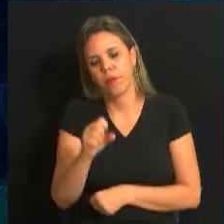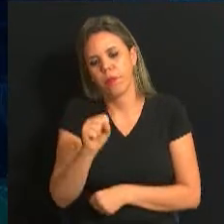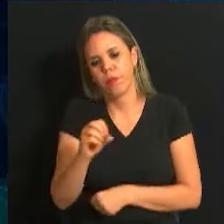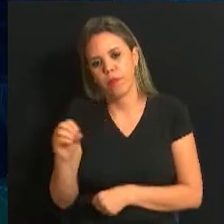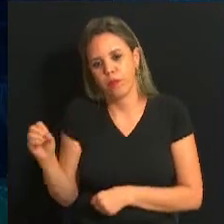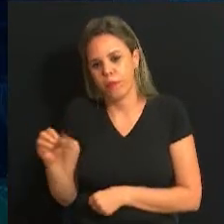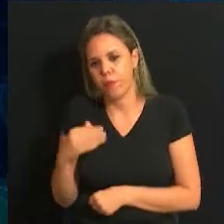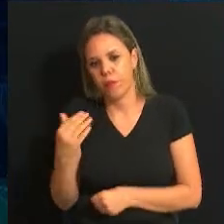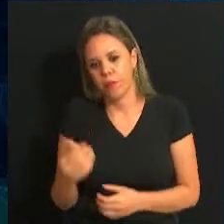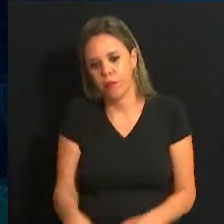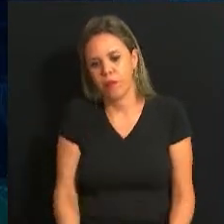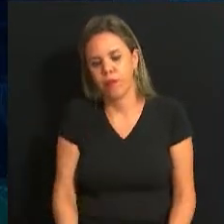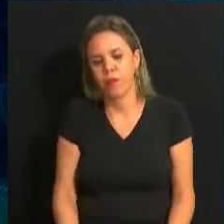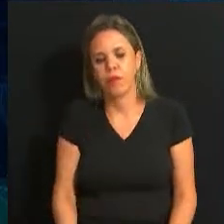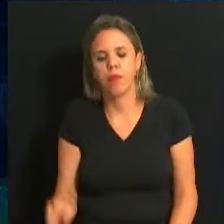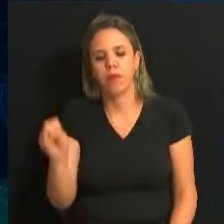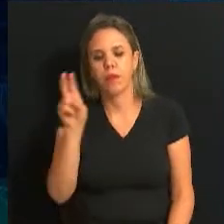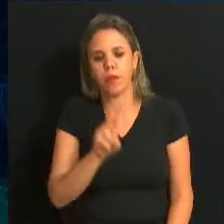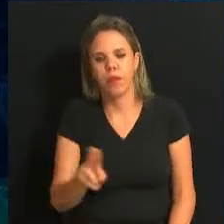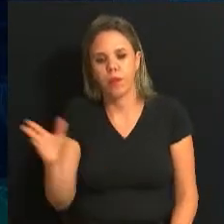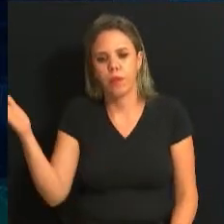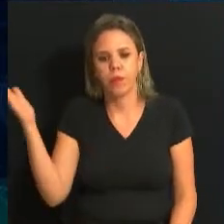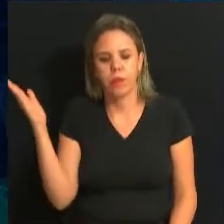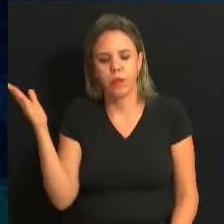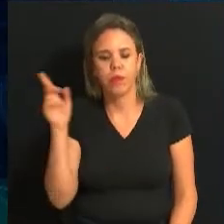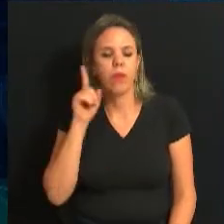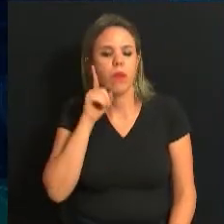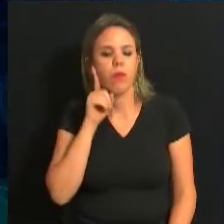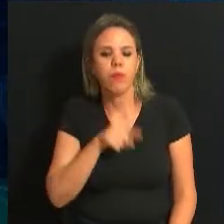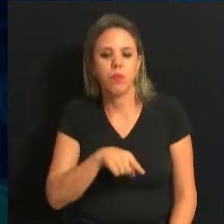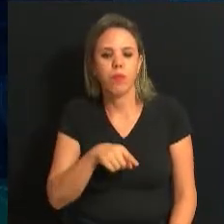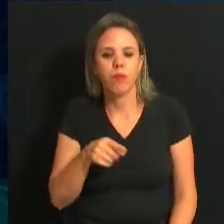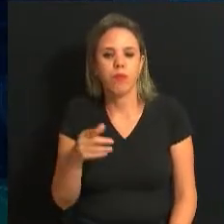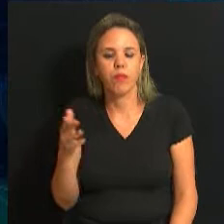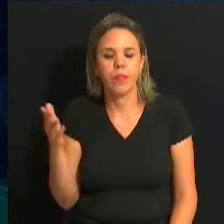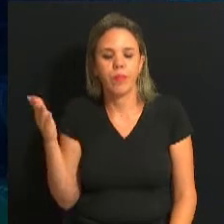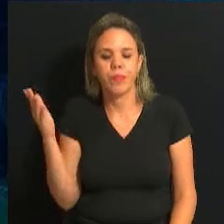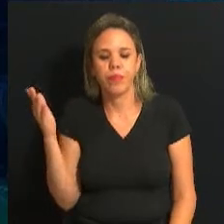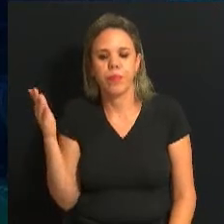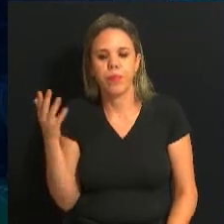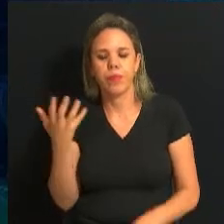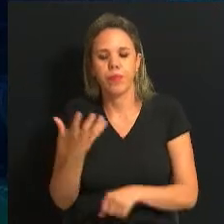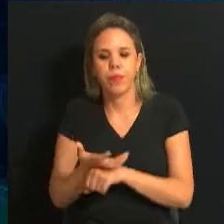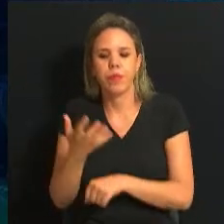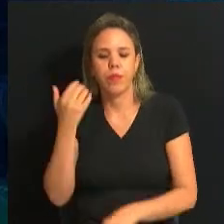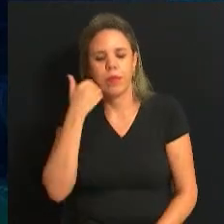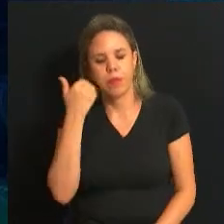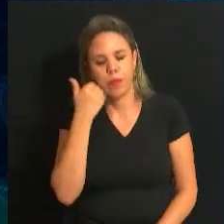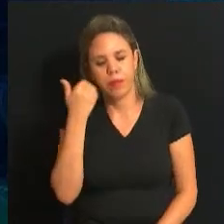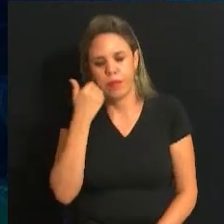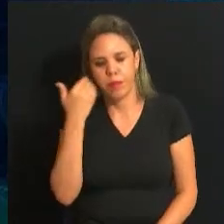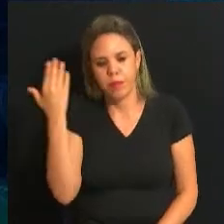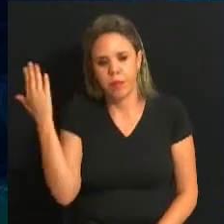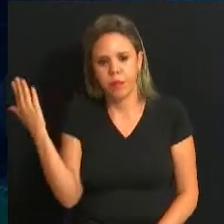4.800 óbitos. Sumaré, 1.045, Americana, 917, Santa Bárbara do Oeste, 849,